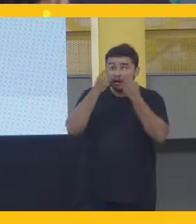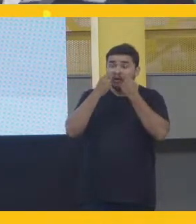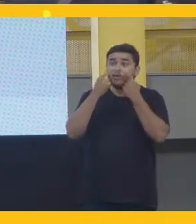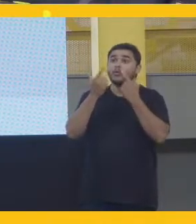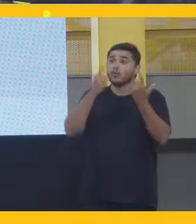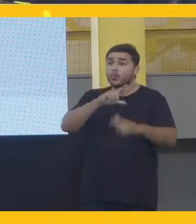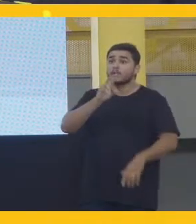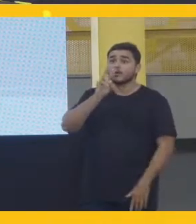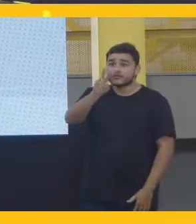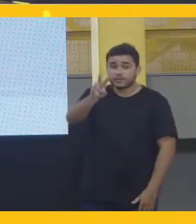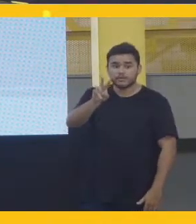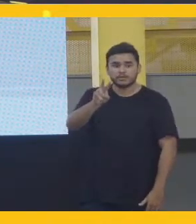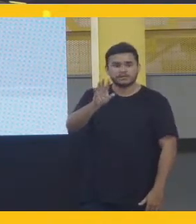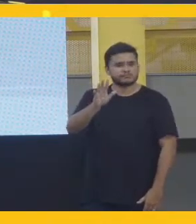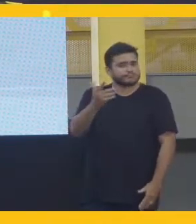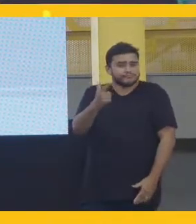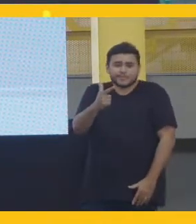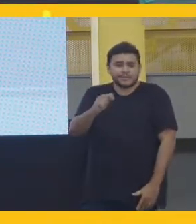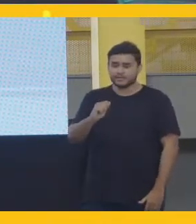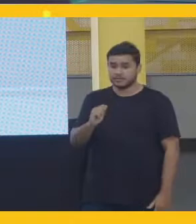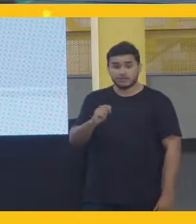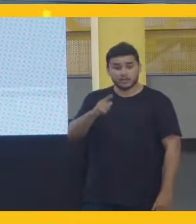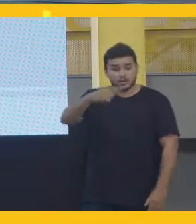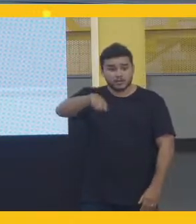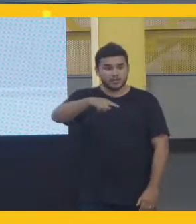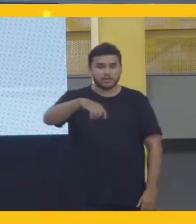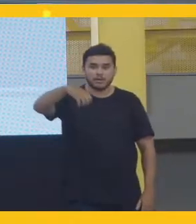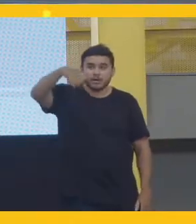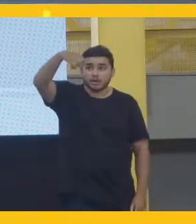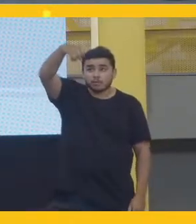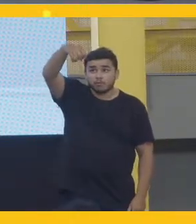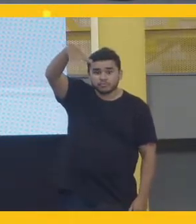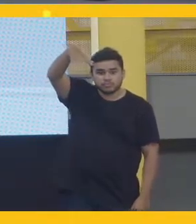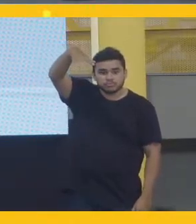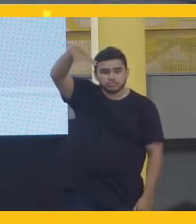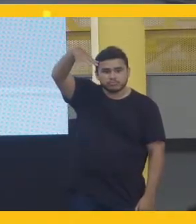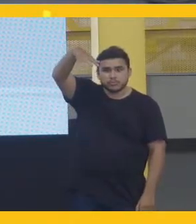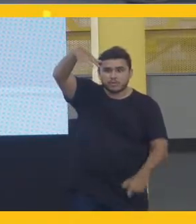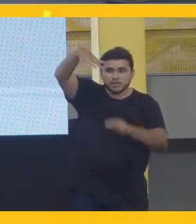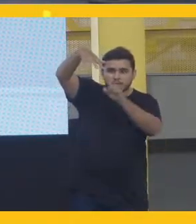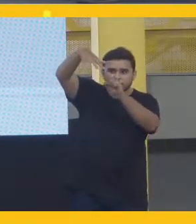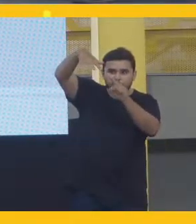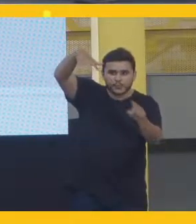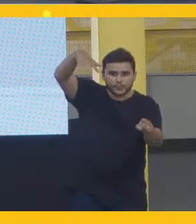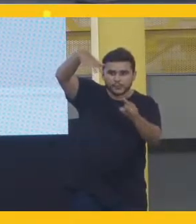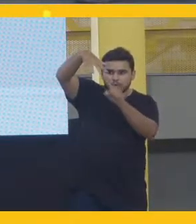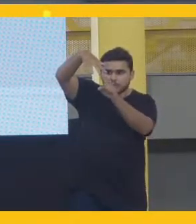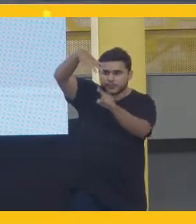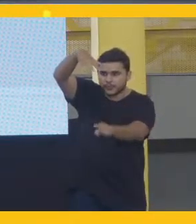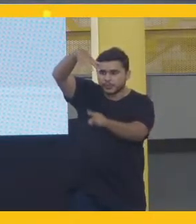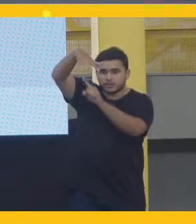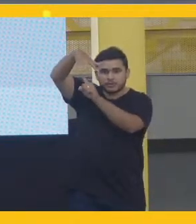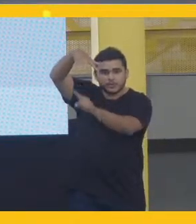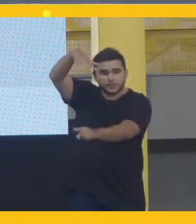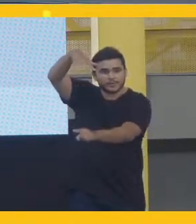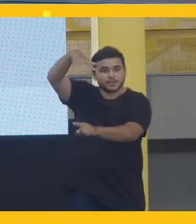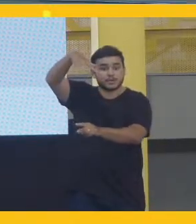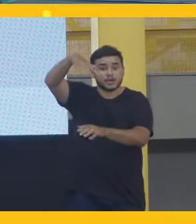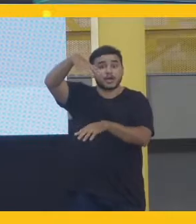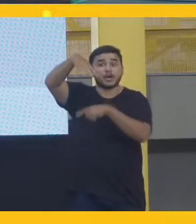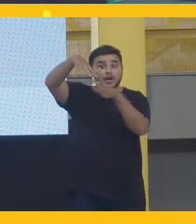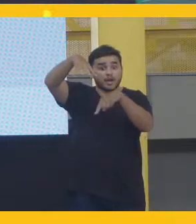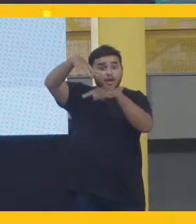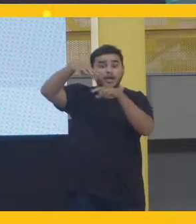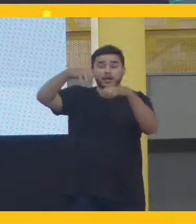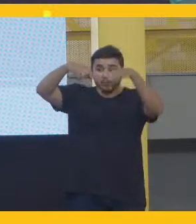das vezes que a gente vai estudar a luz não é vista só com raio, mas um conjunto de raios. Este conjunto de raios é